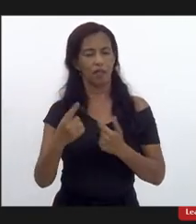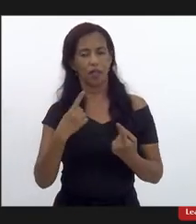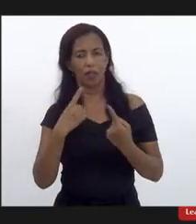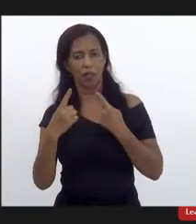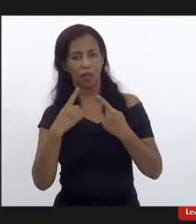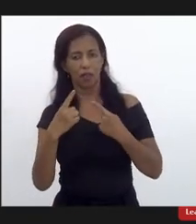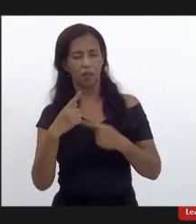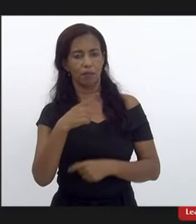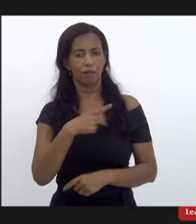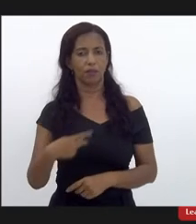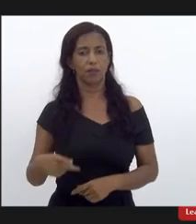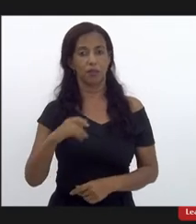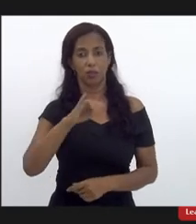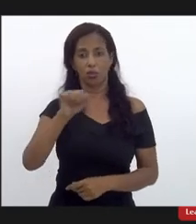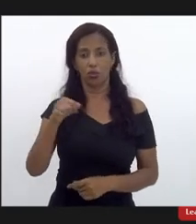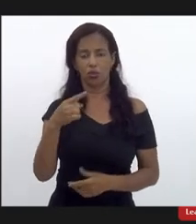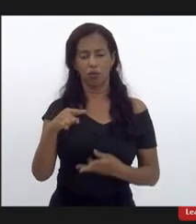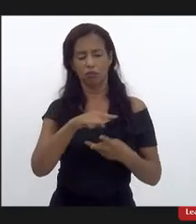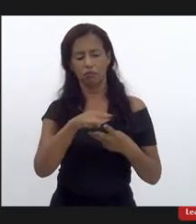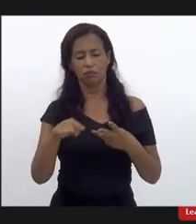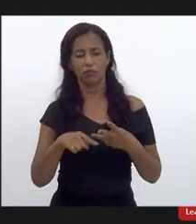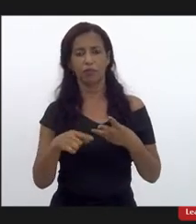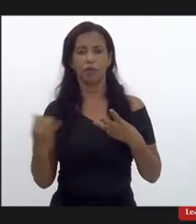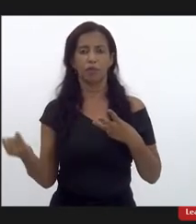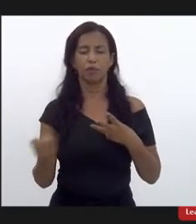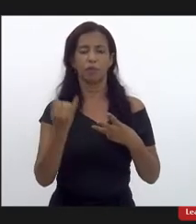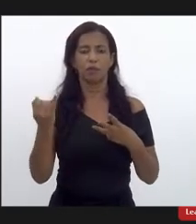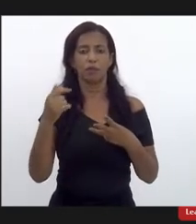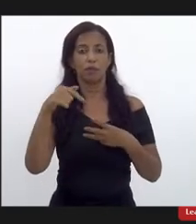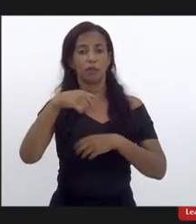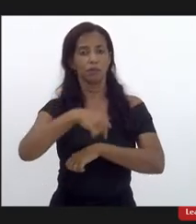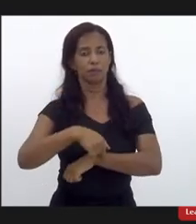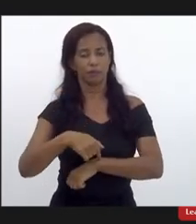João, três pontos que para a gente são importantes